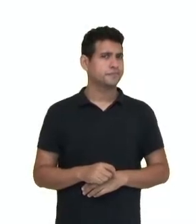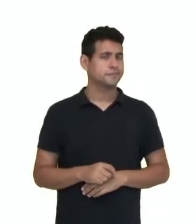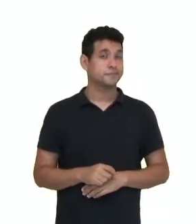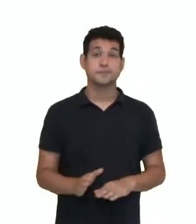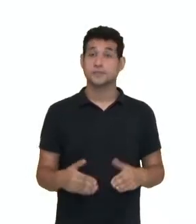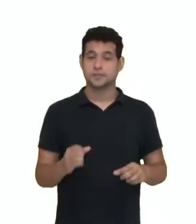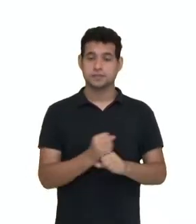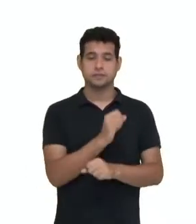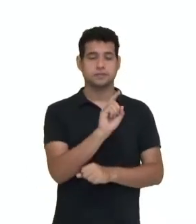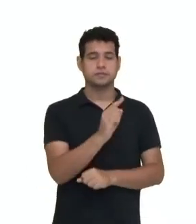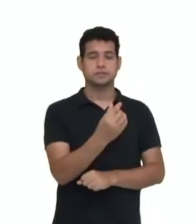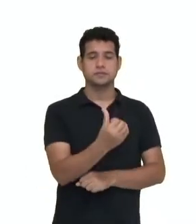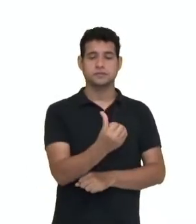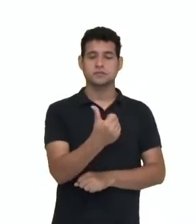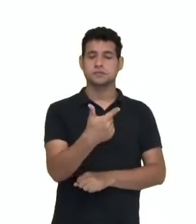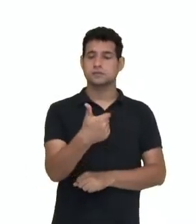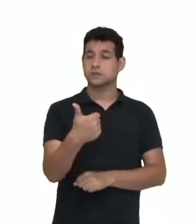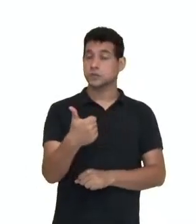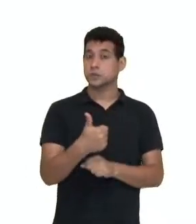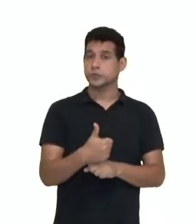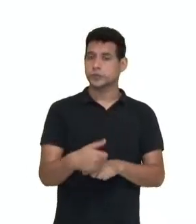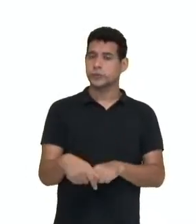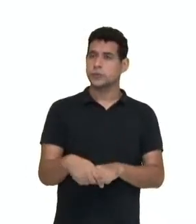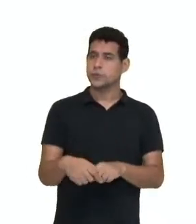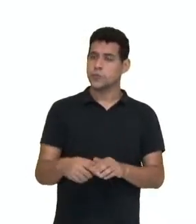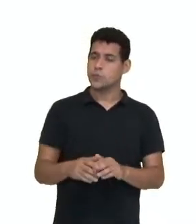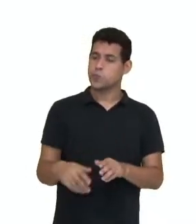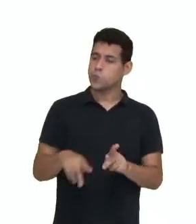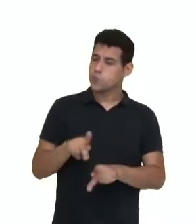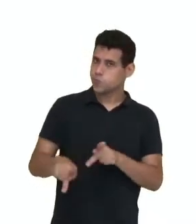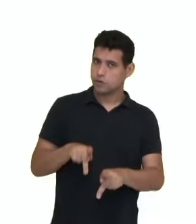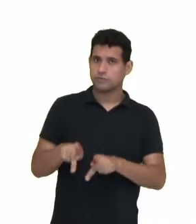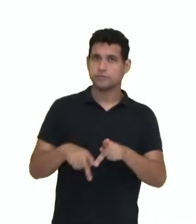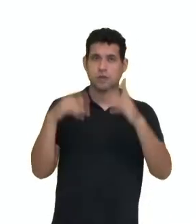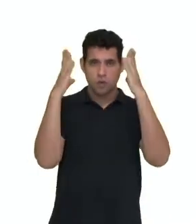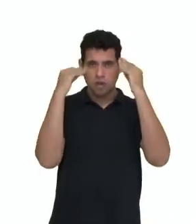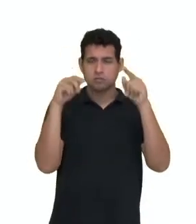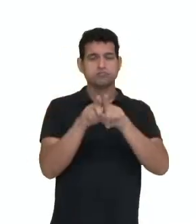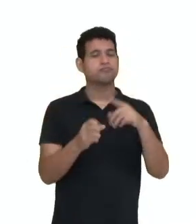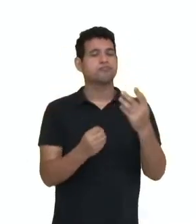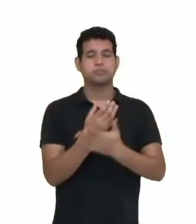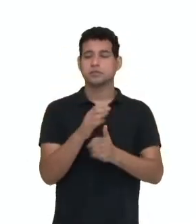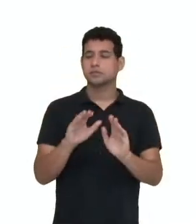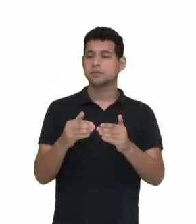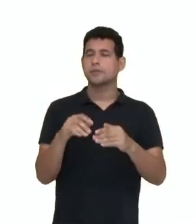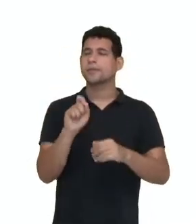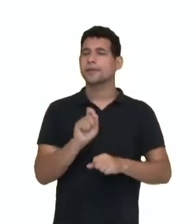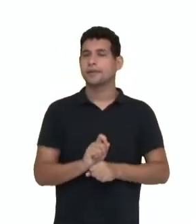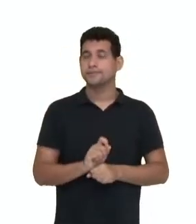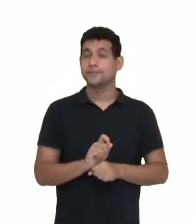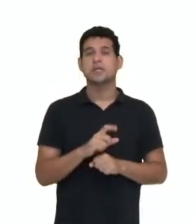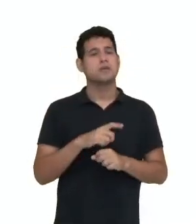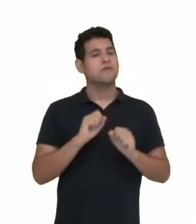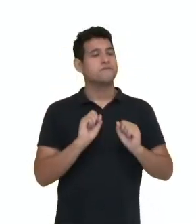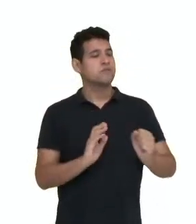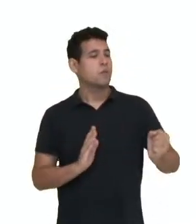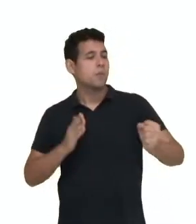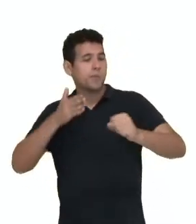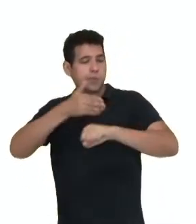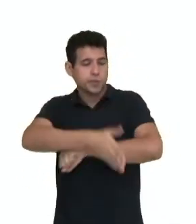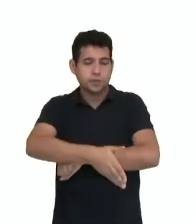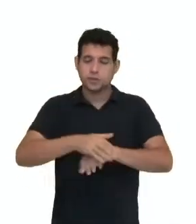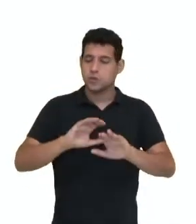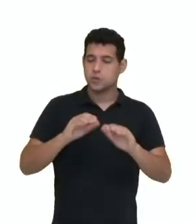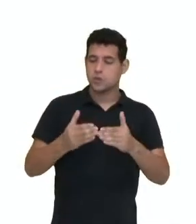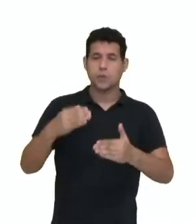Em 1621, os holandeses criaram a Companhia das Índias Ocidentais para então poder invadir as